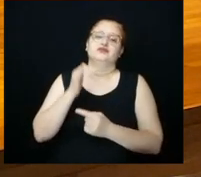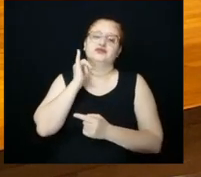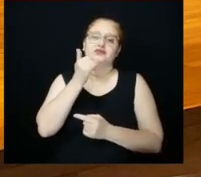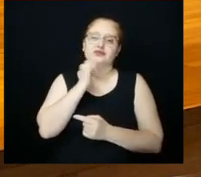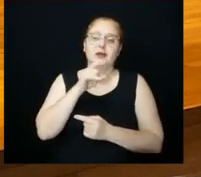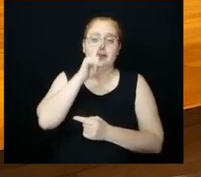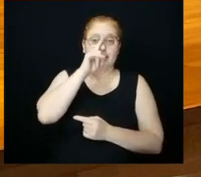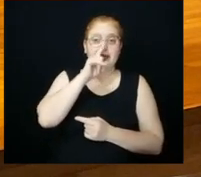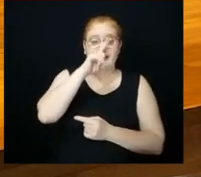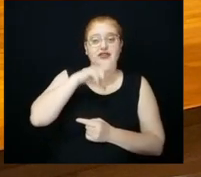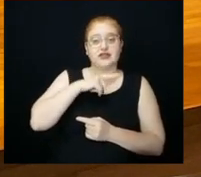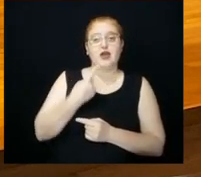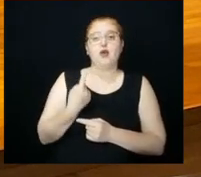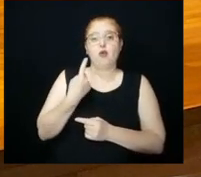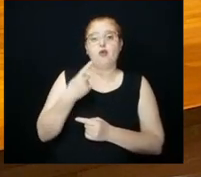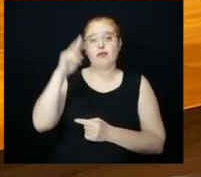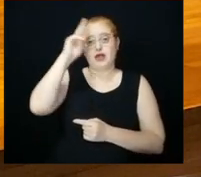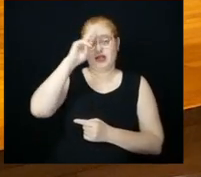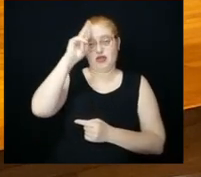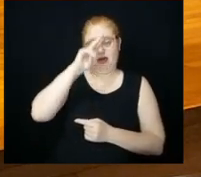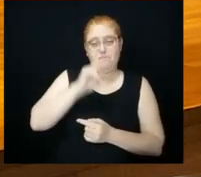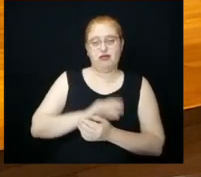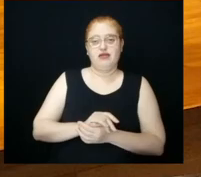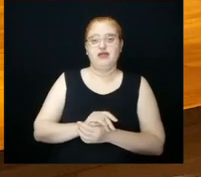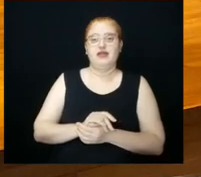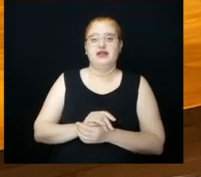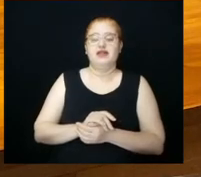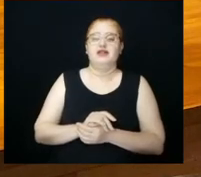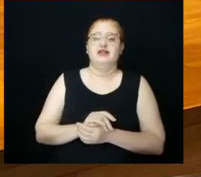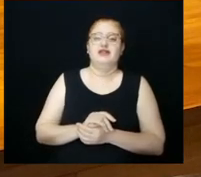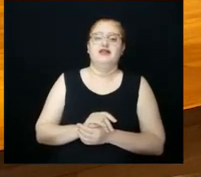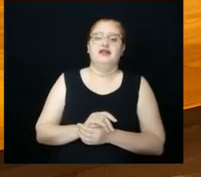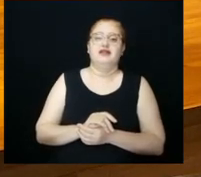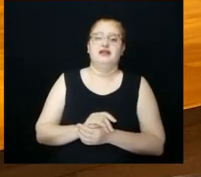de se ter uma única história, a partir da sua experiência.